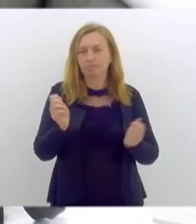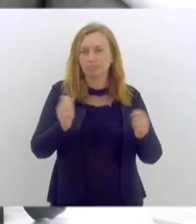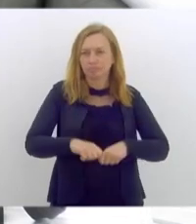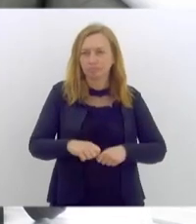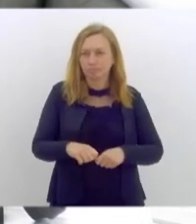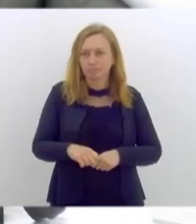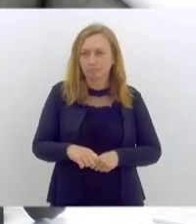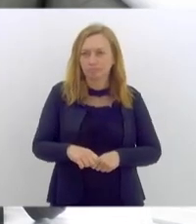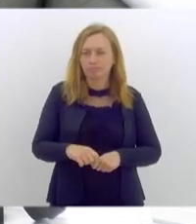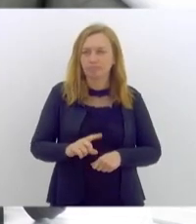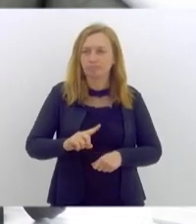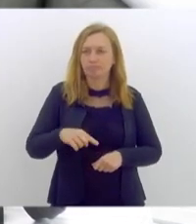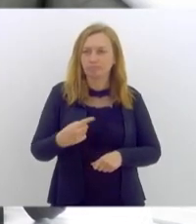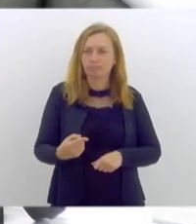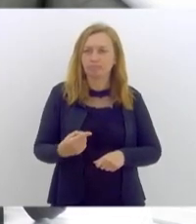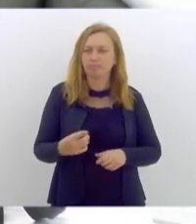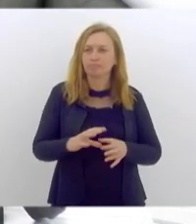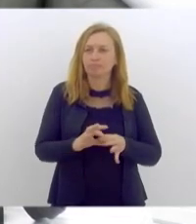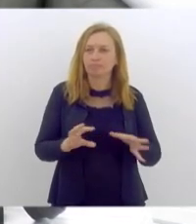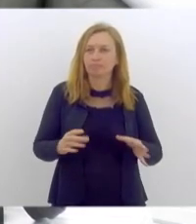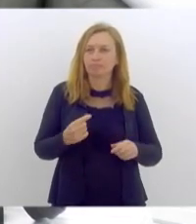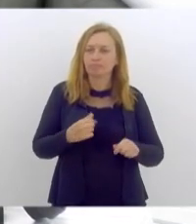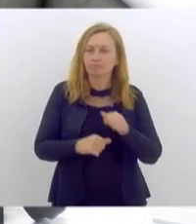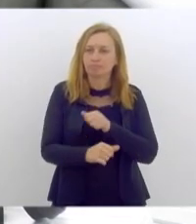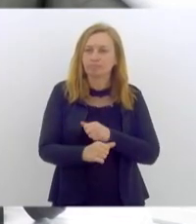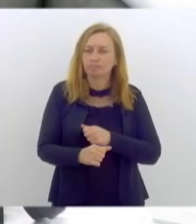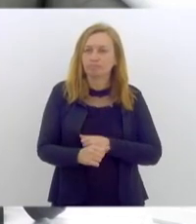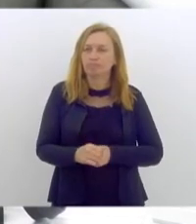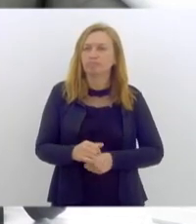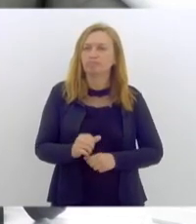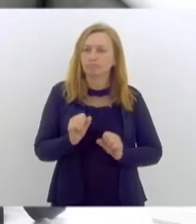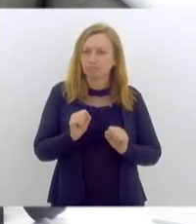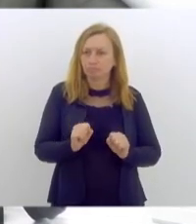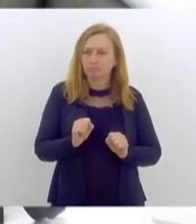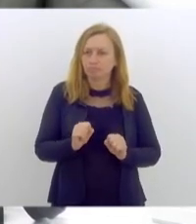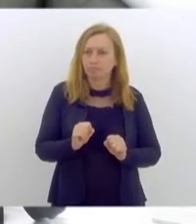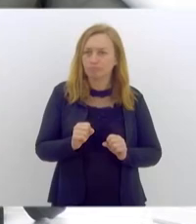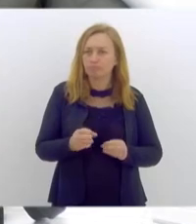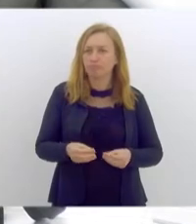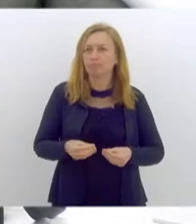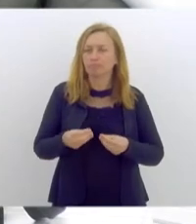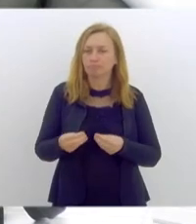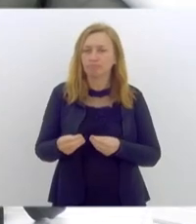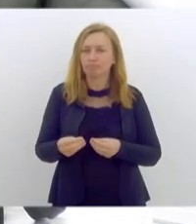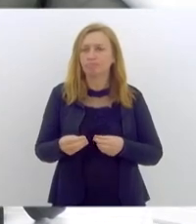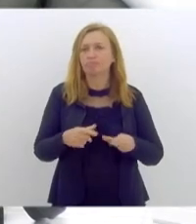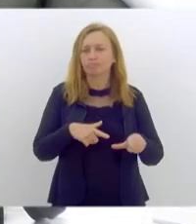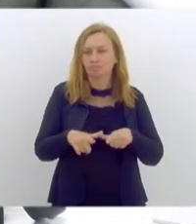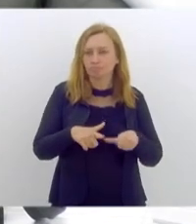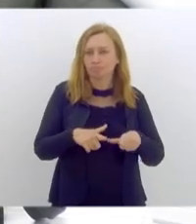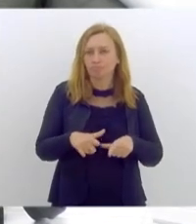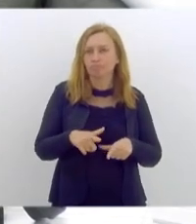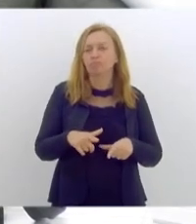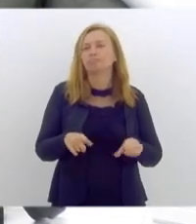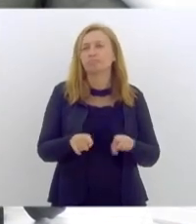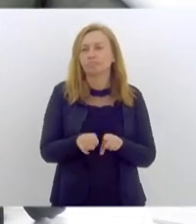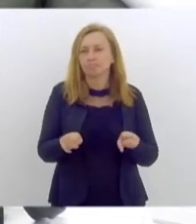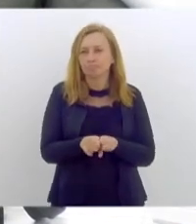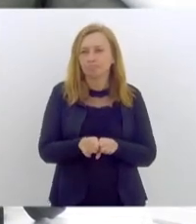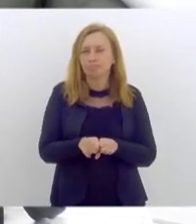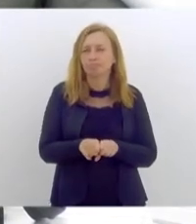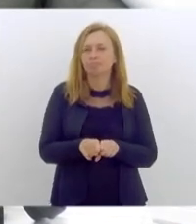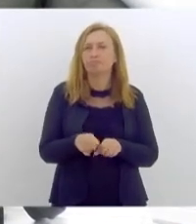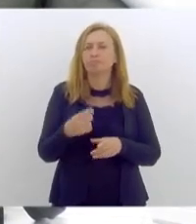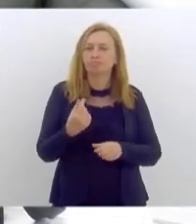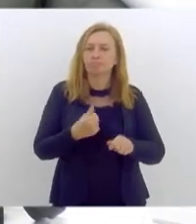de além da concessão de financiamentos o France ele pode prestar garantias né então o Freio ele pode constituir também com